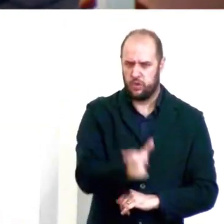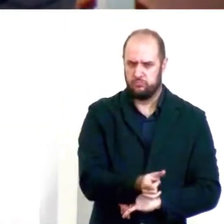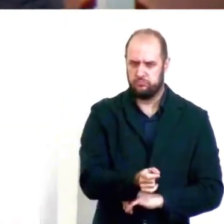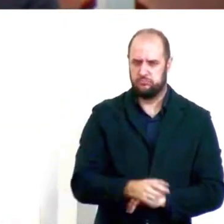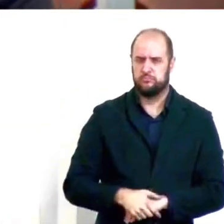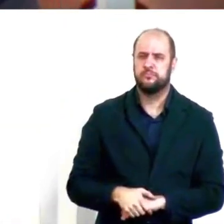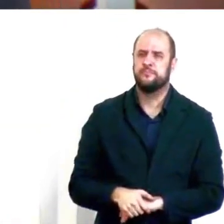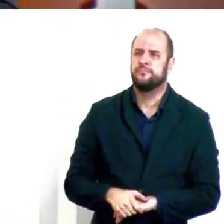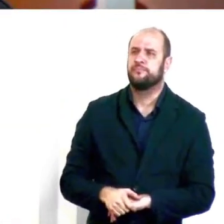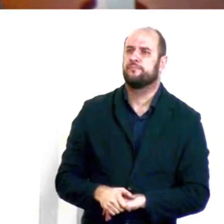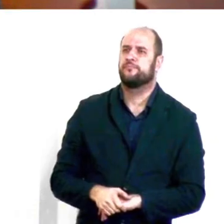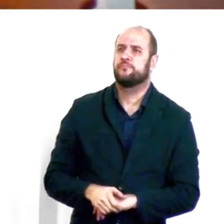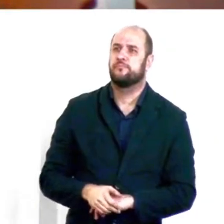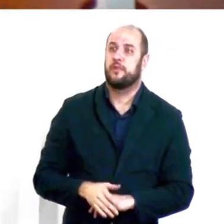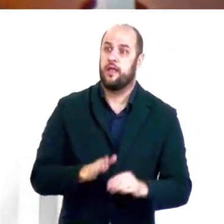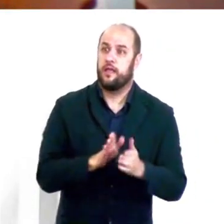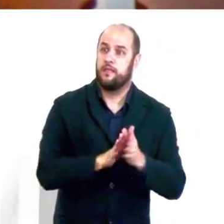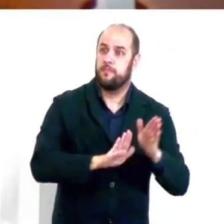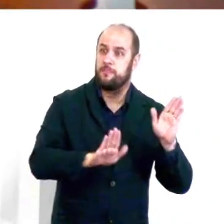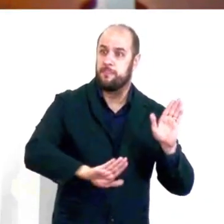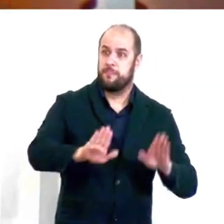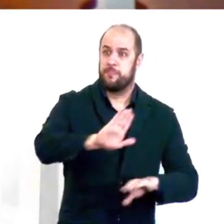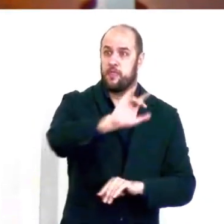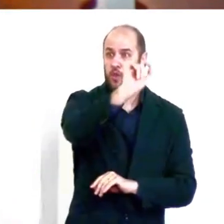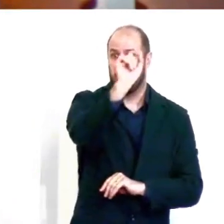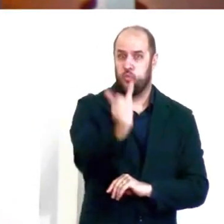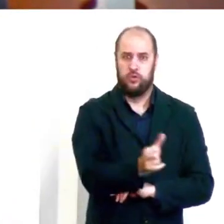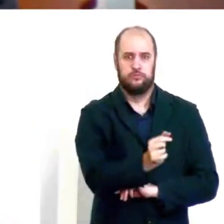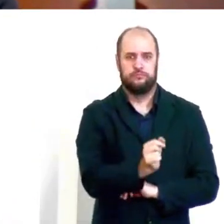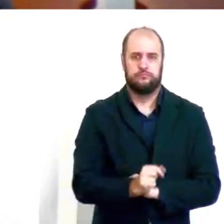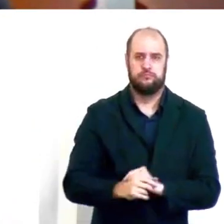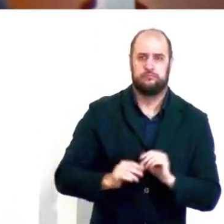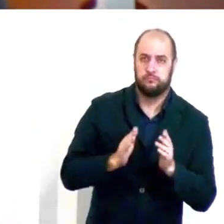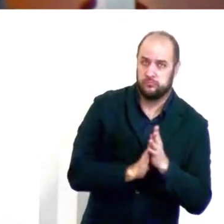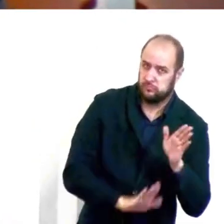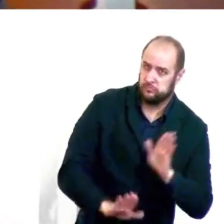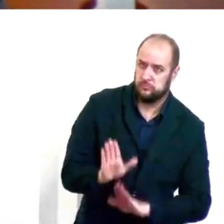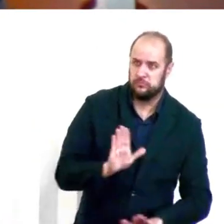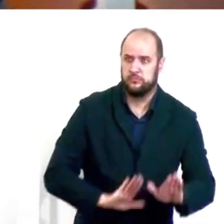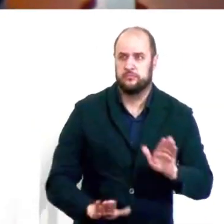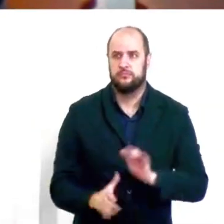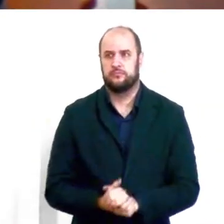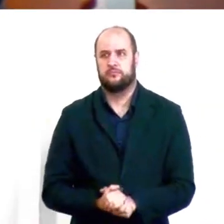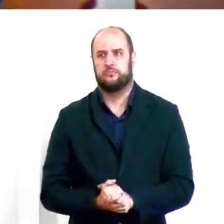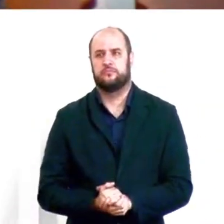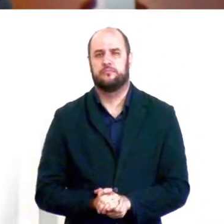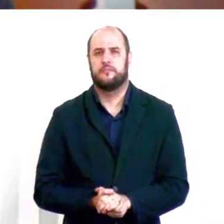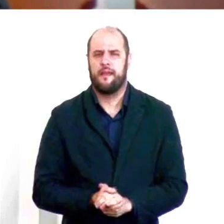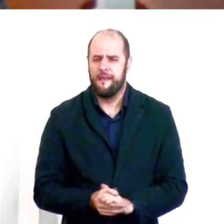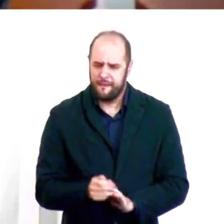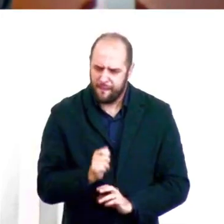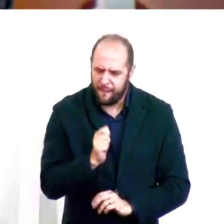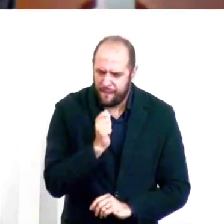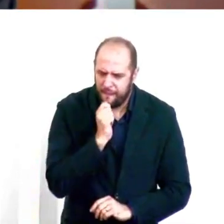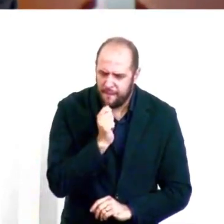Ur dos Caldeus, o povo adorava a deusa Lua. Mesmo aqui,